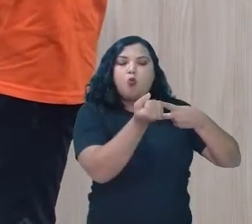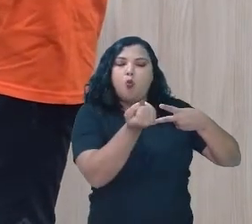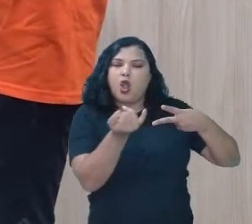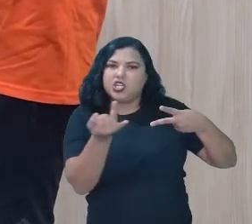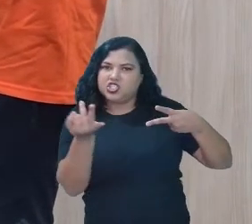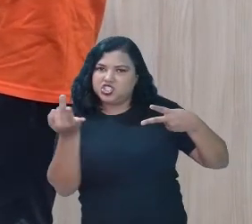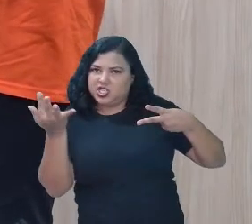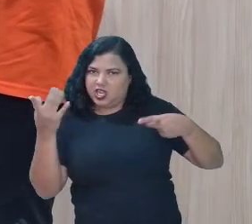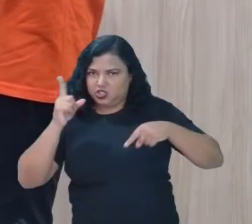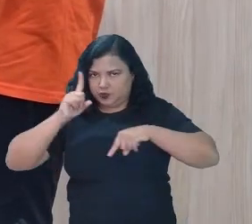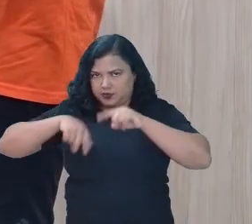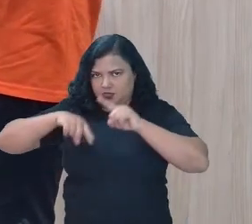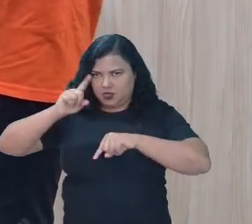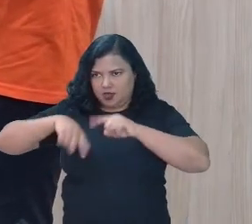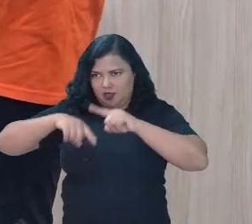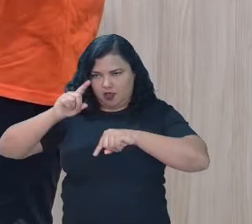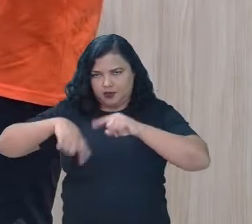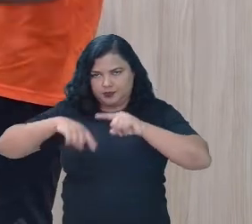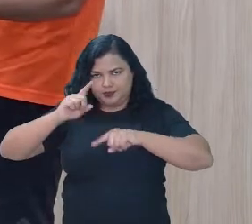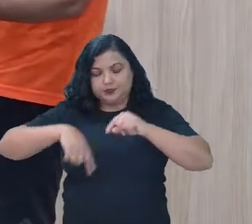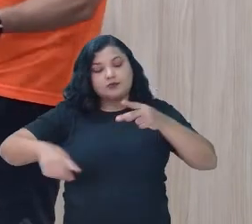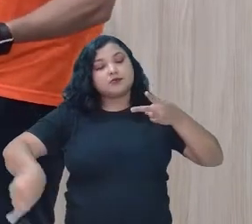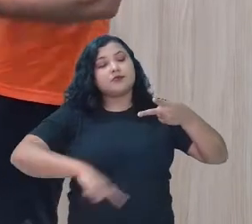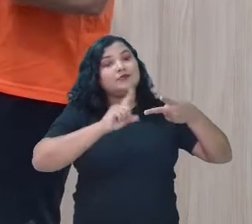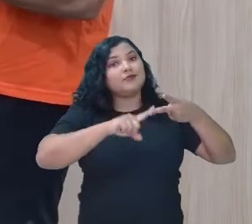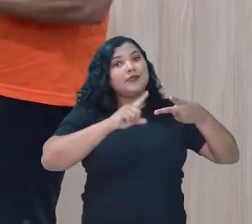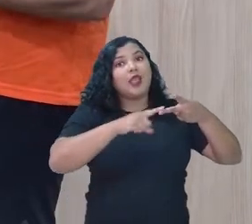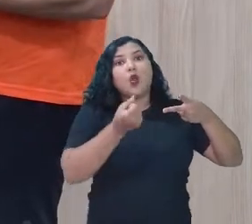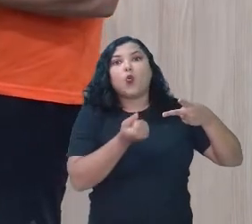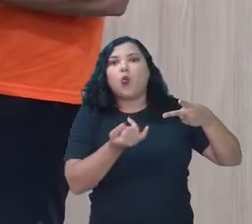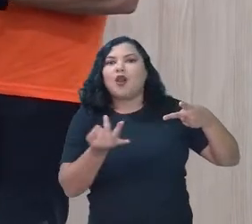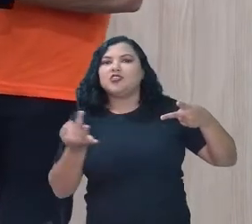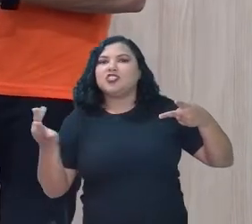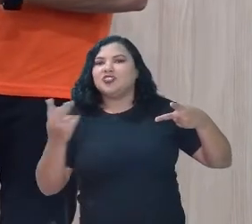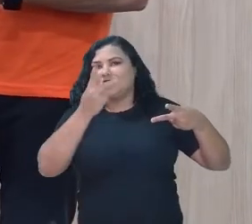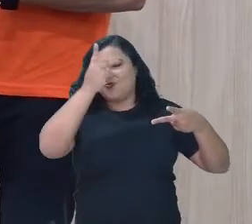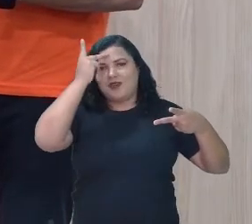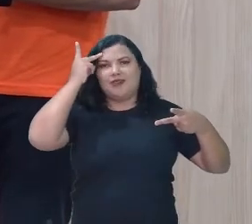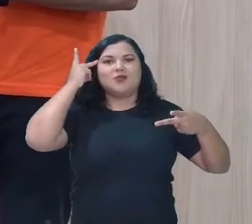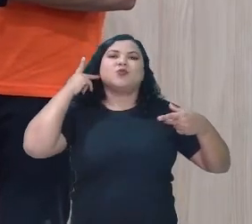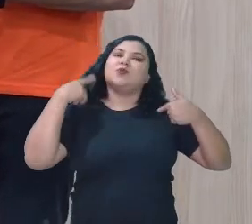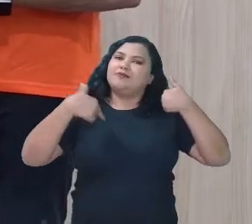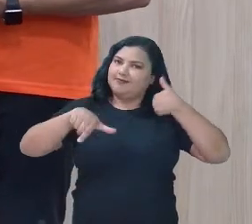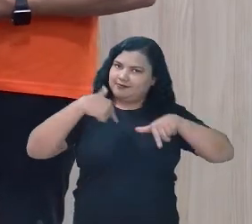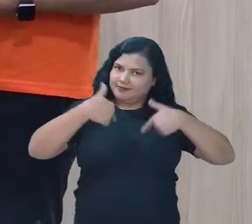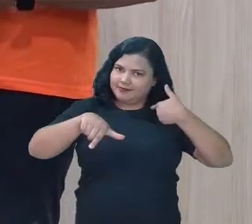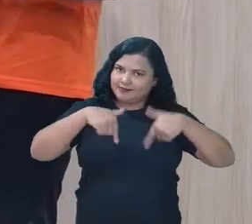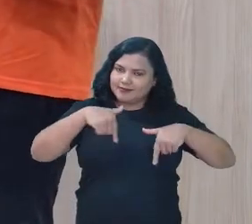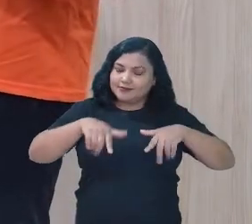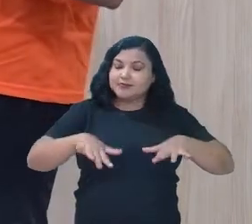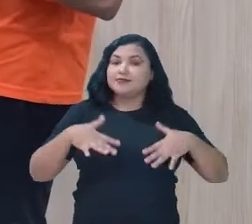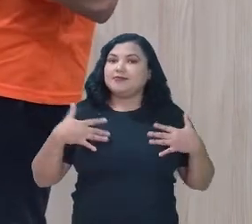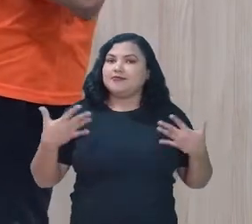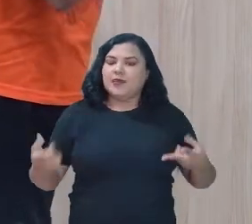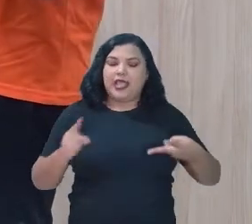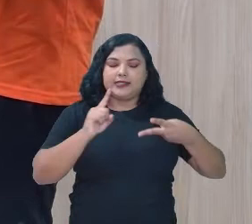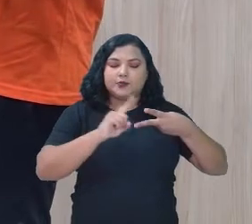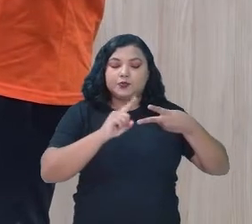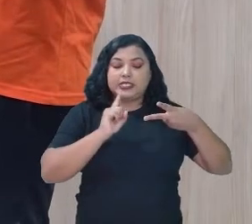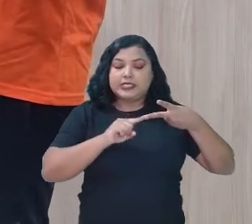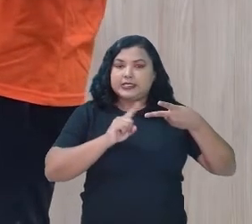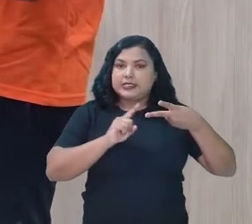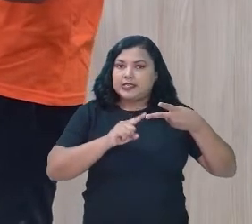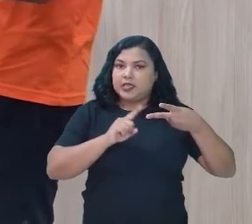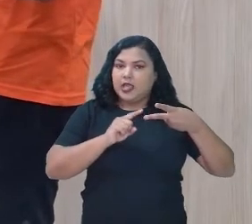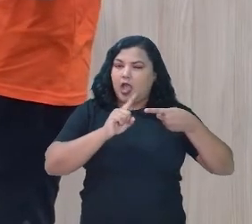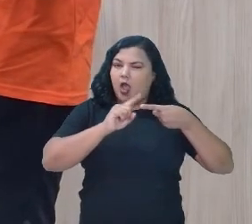de mercadorias, certo? Produzidas em uma fábrica e o número de funcionários, tá? Então, se eu aumentar